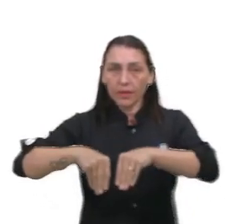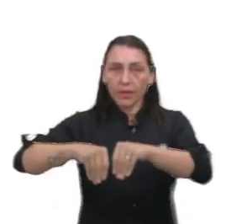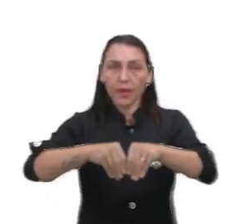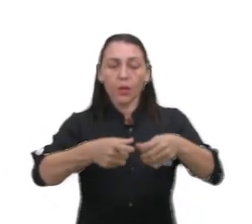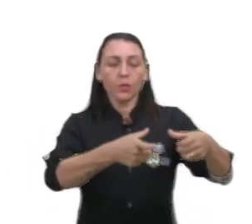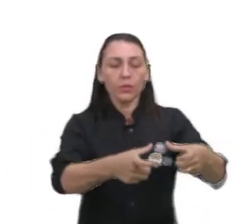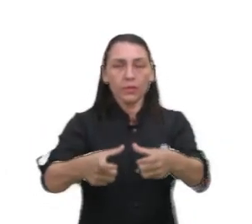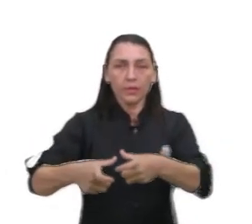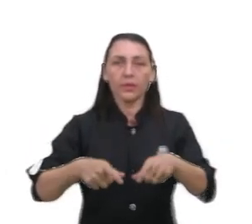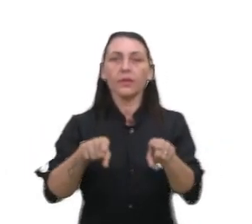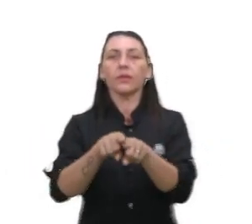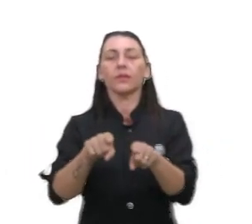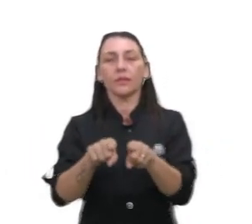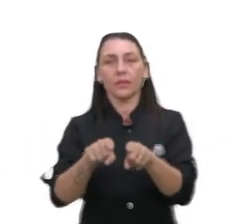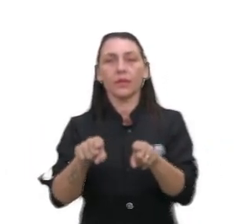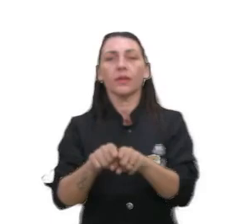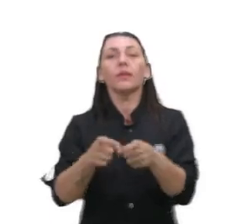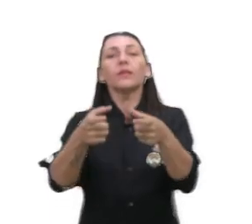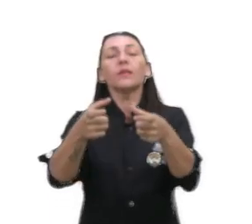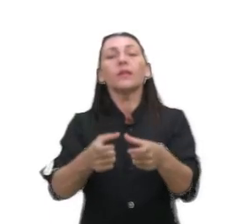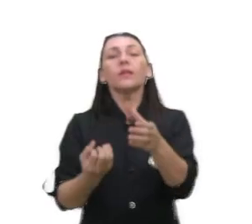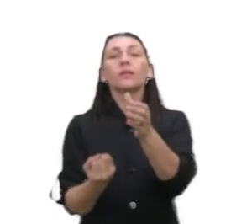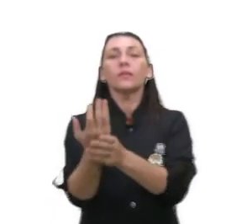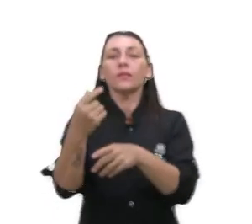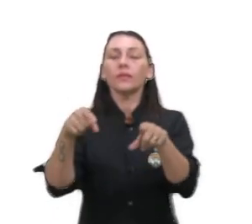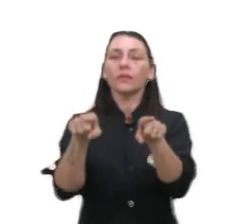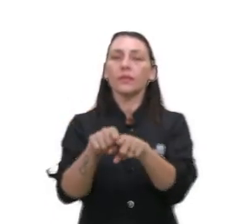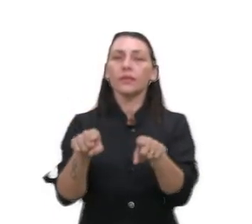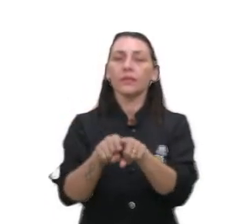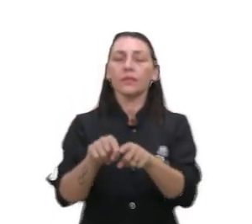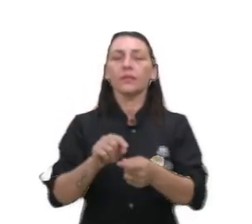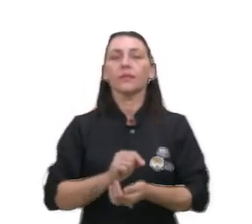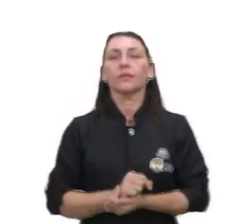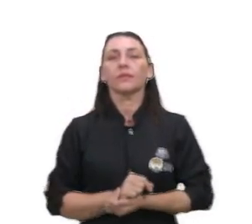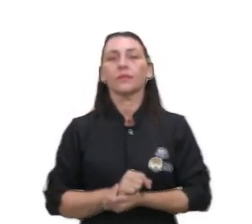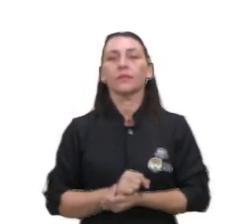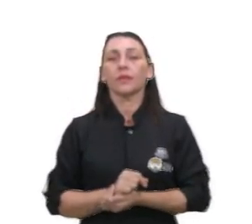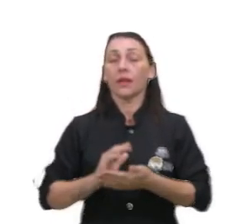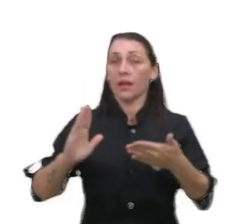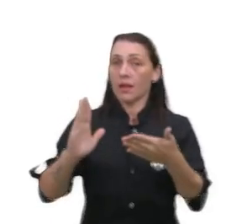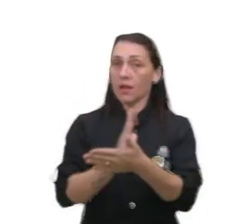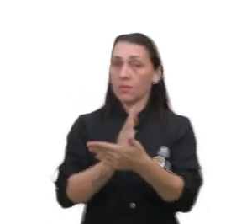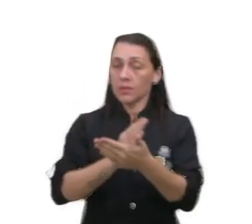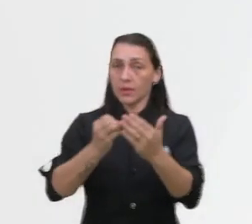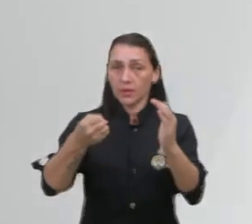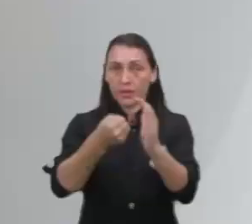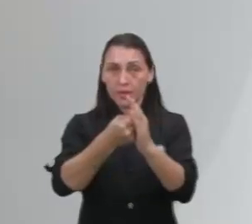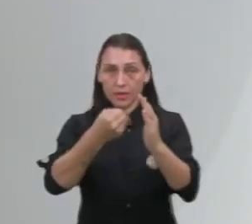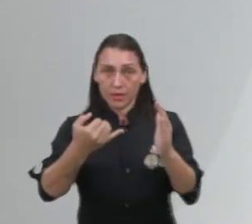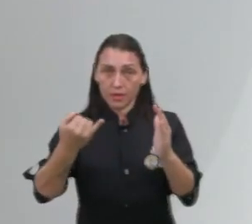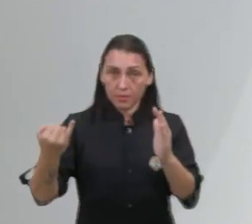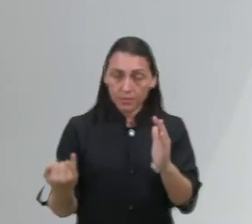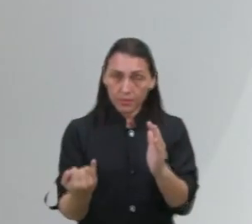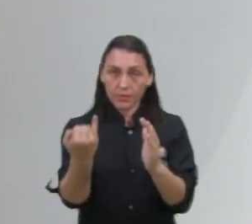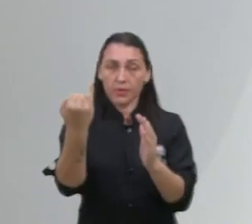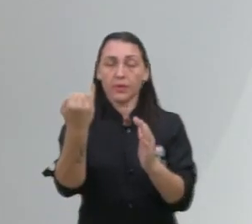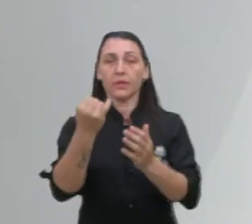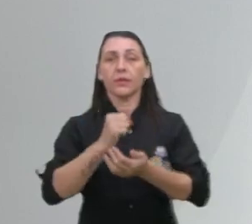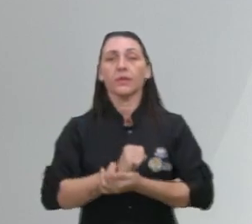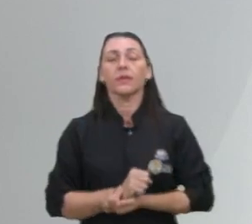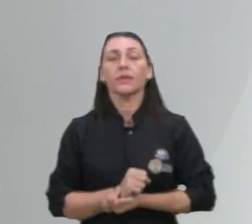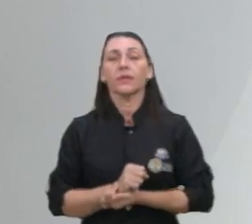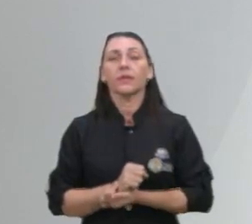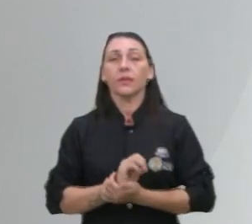novos lugares, e com esses lugares surgem aí também algumas características bem importantes, pessoal,